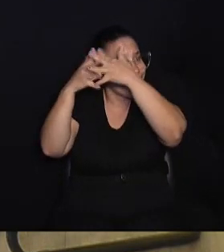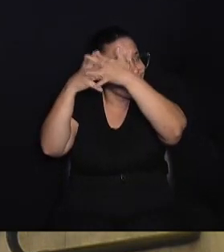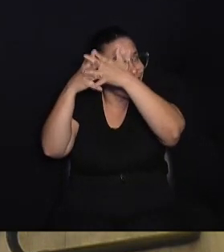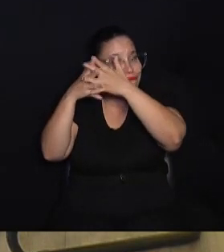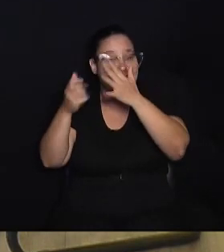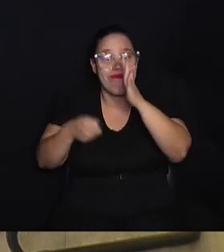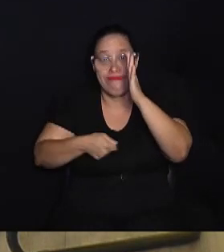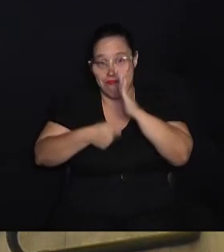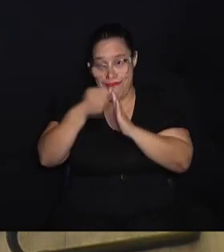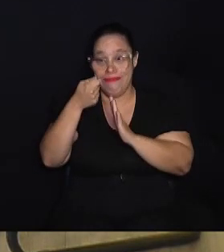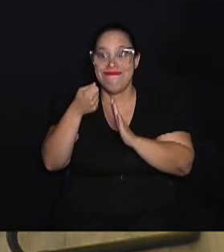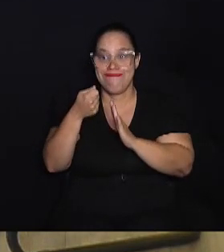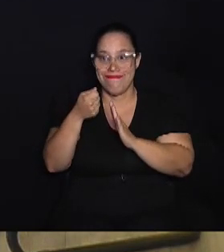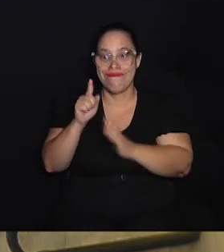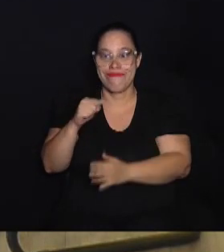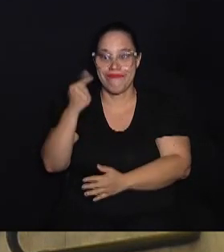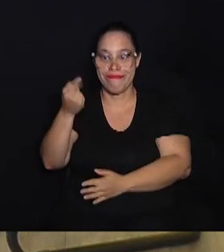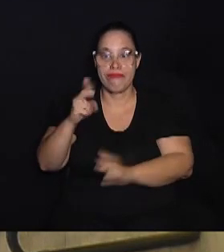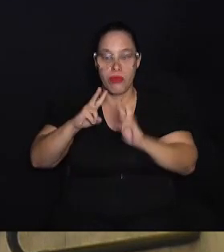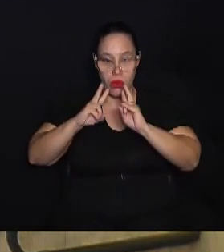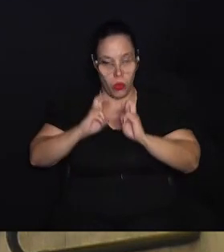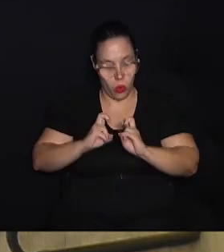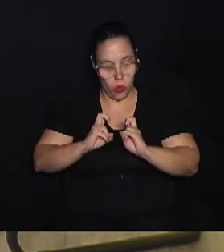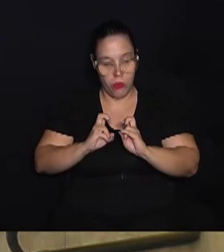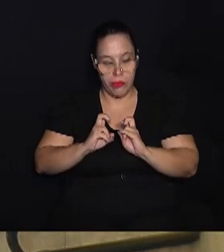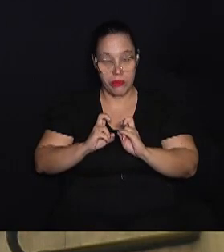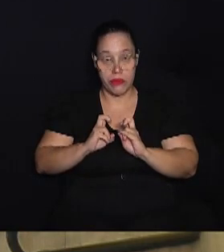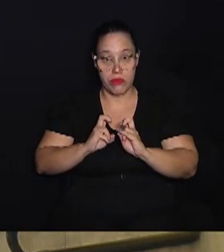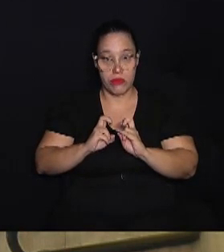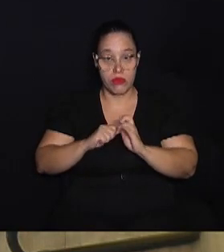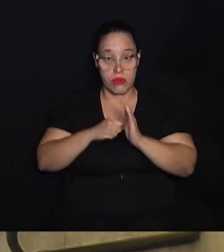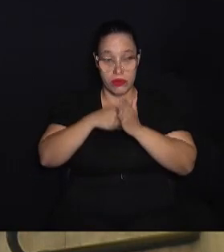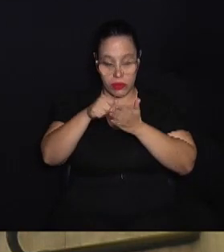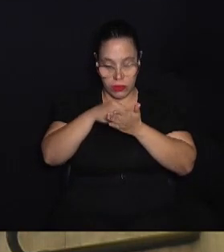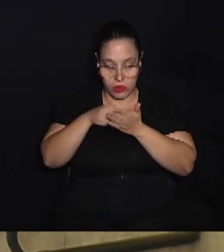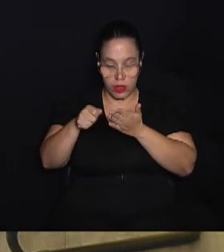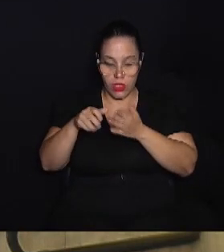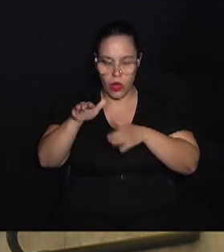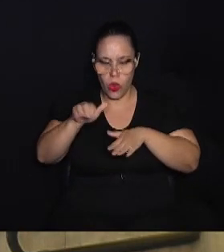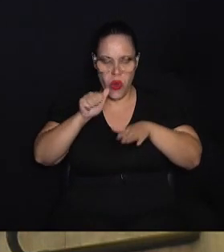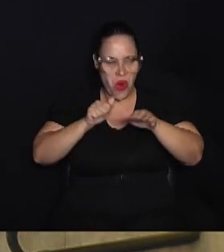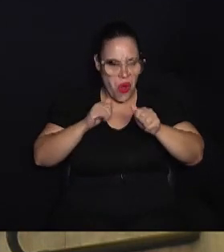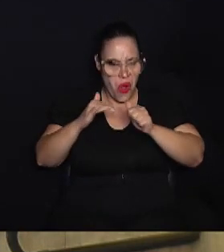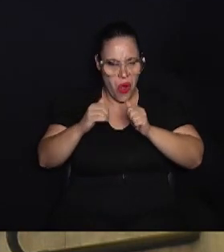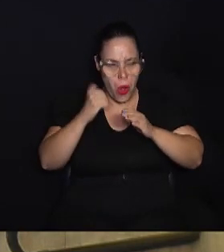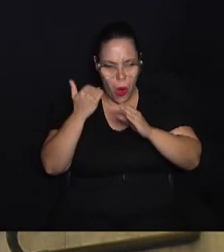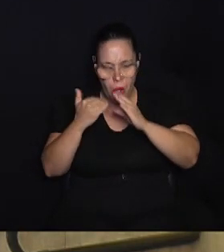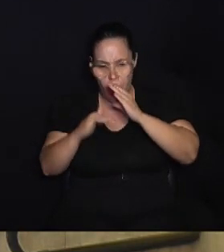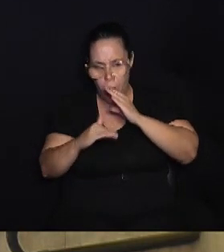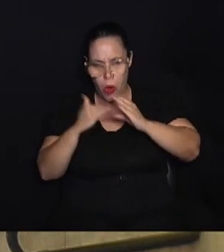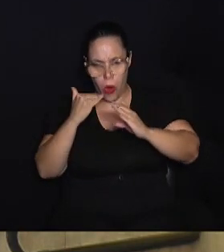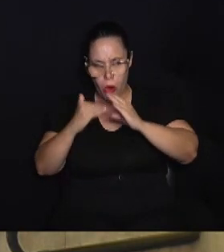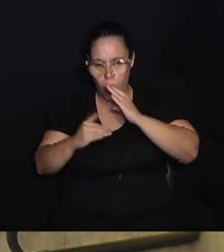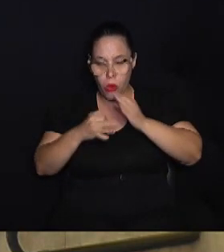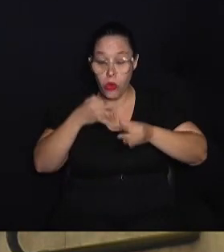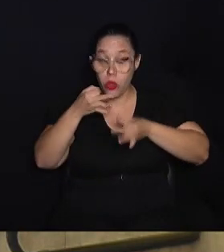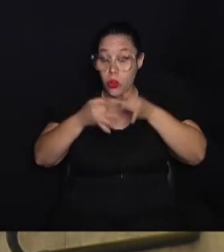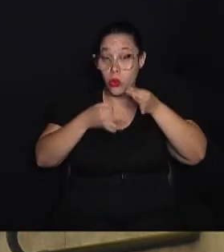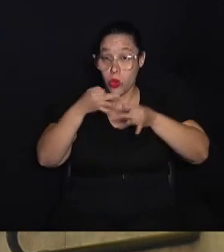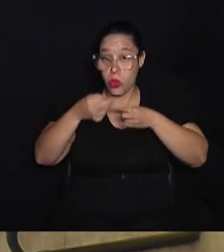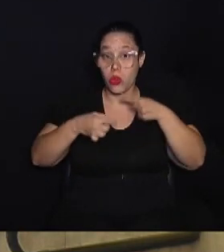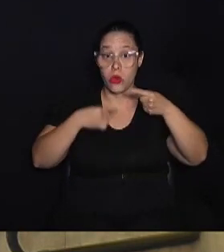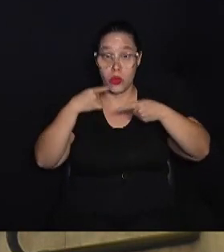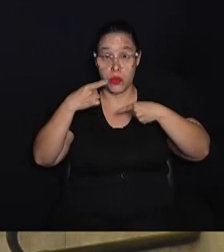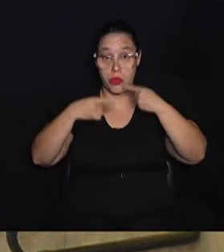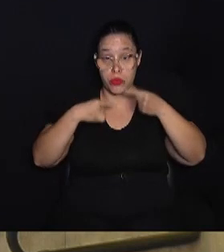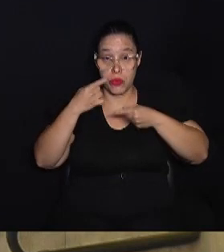primeira, que afinal, depois disso, a gente percebe que, inclusive, as redações começam a receber muitas sugestões de pauta a